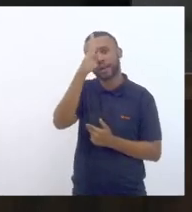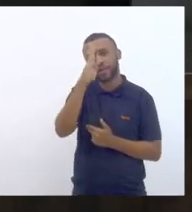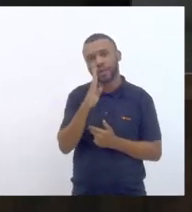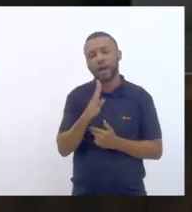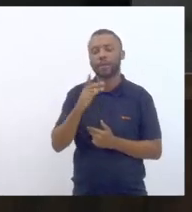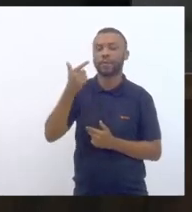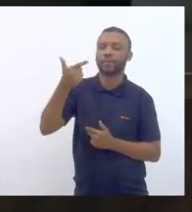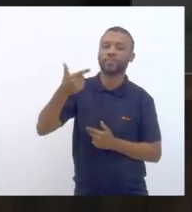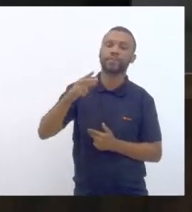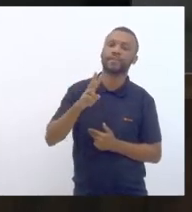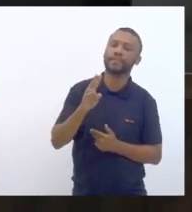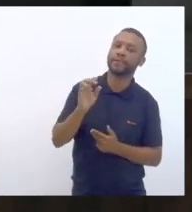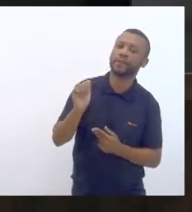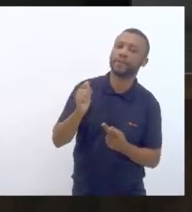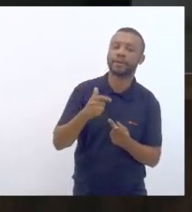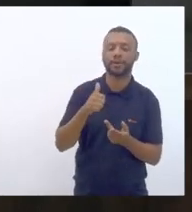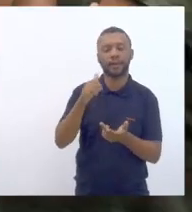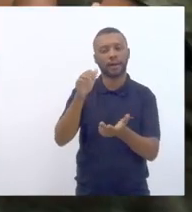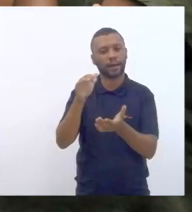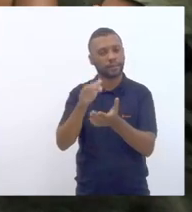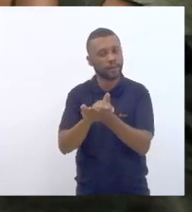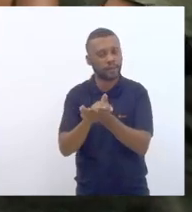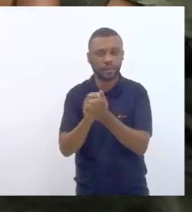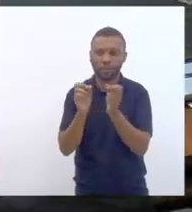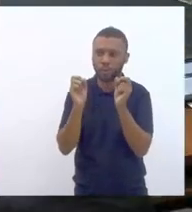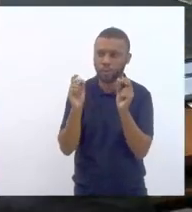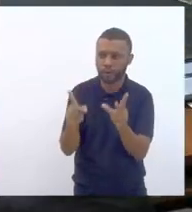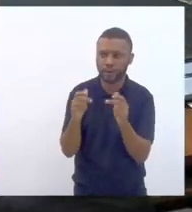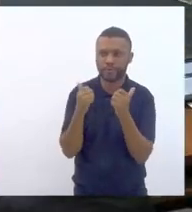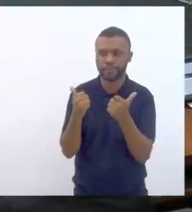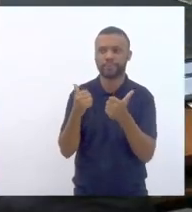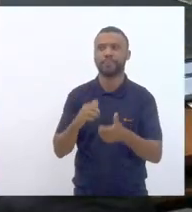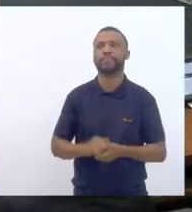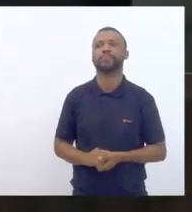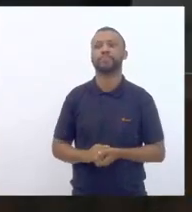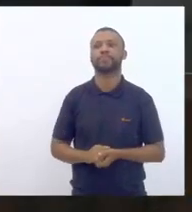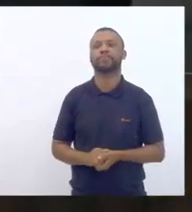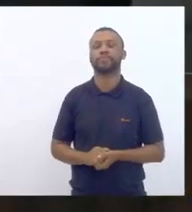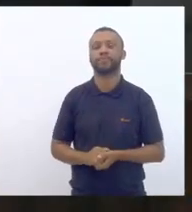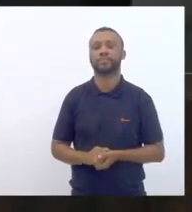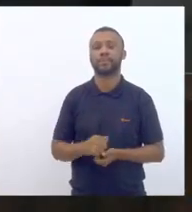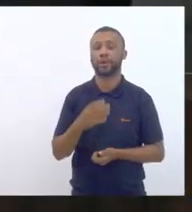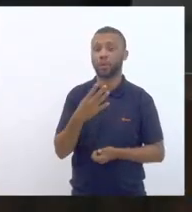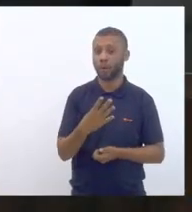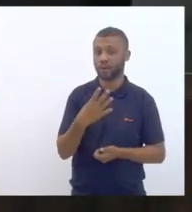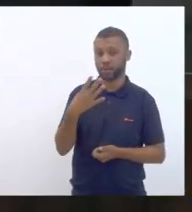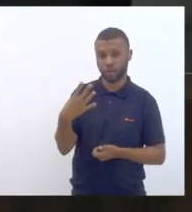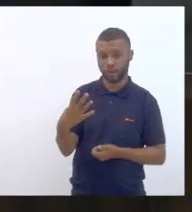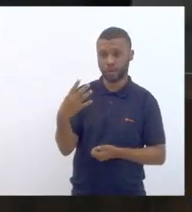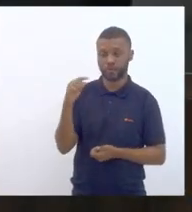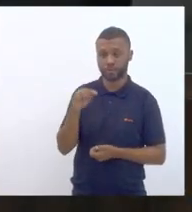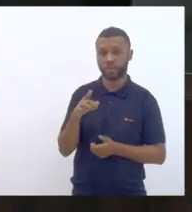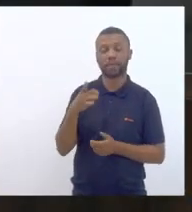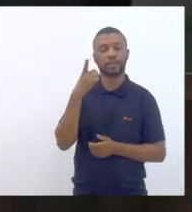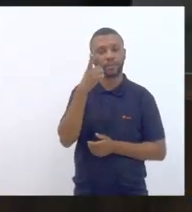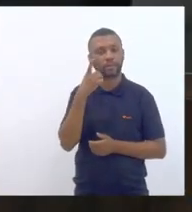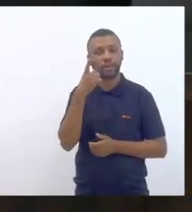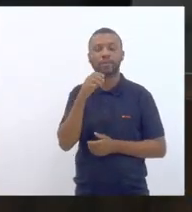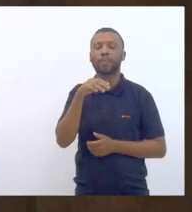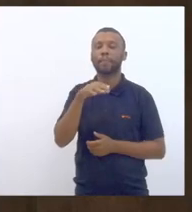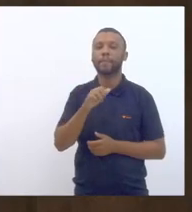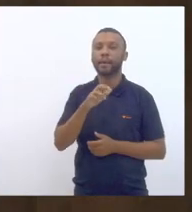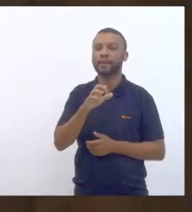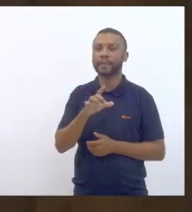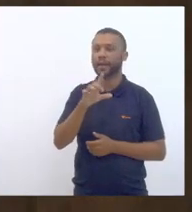para casamento e tudo mais. Ok, tá bom. Okay? Então, 44º, deputado Marcelo.